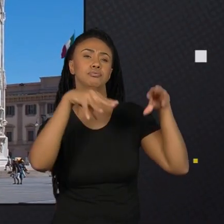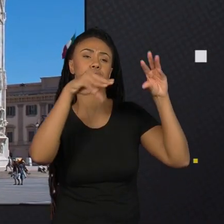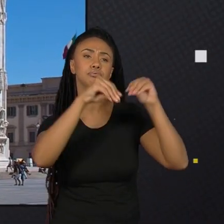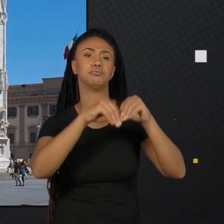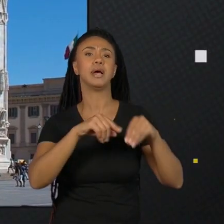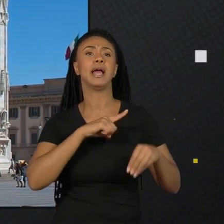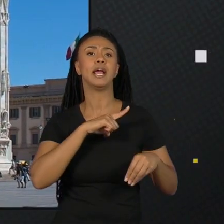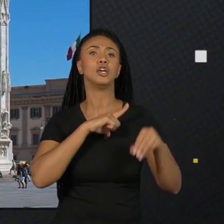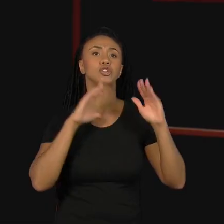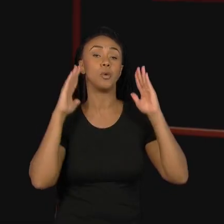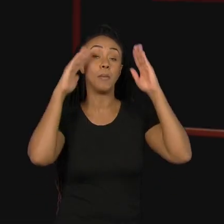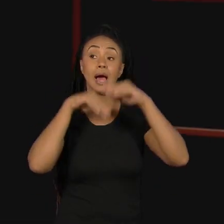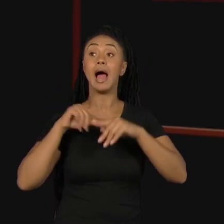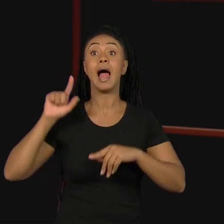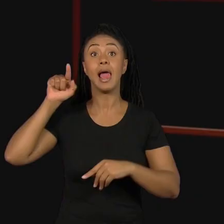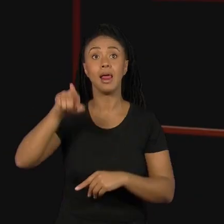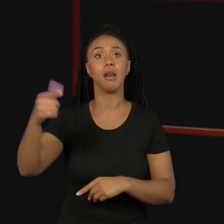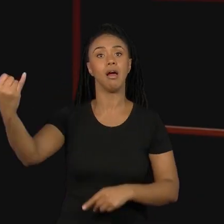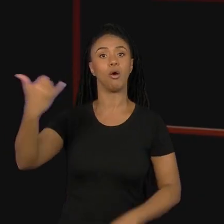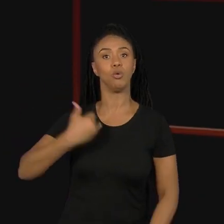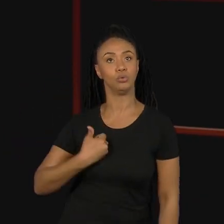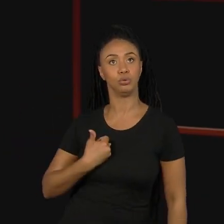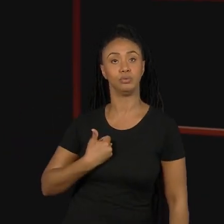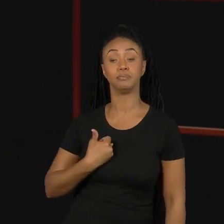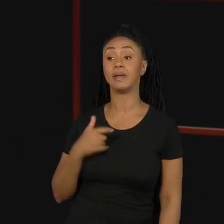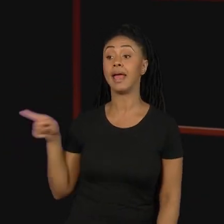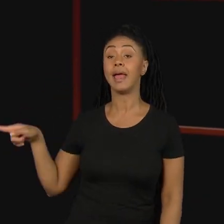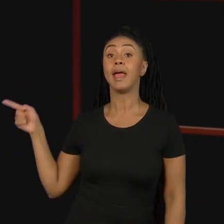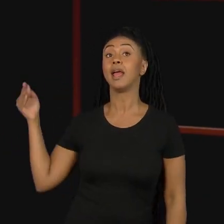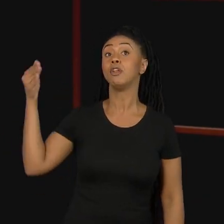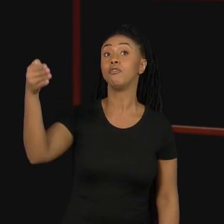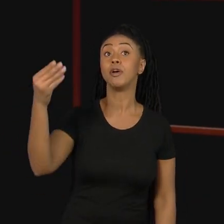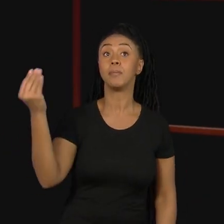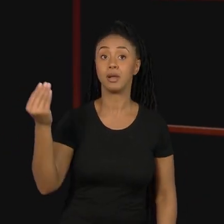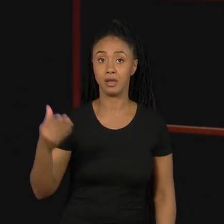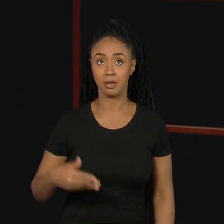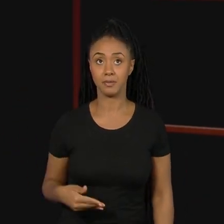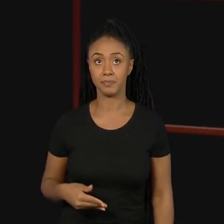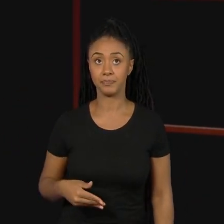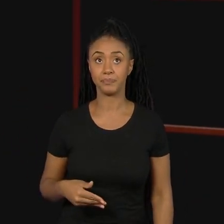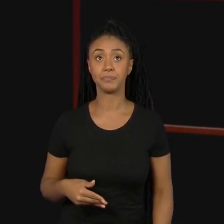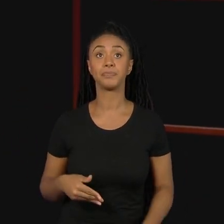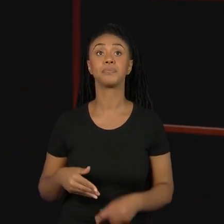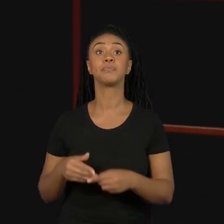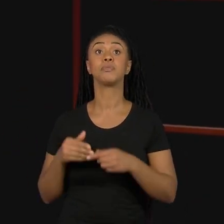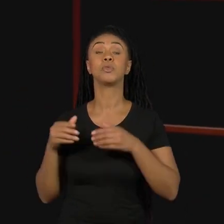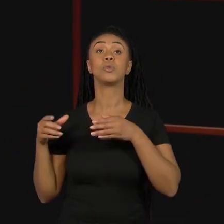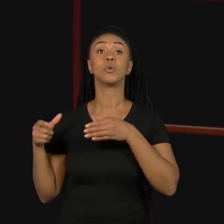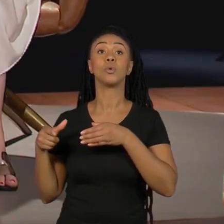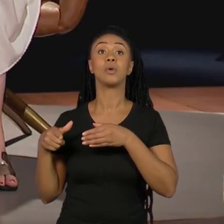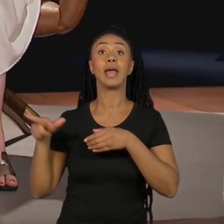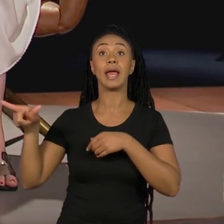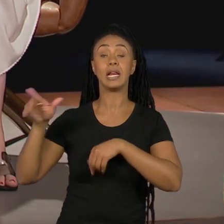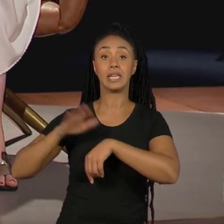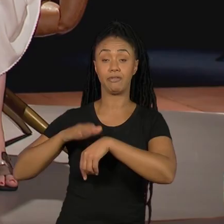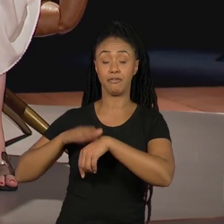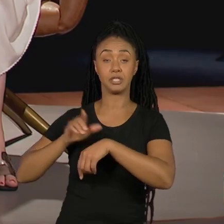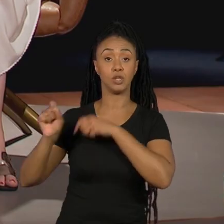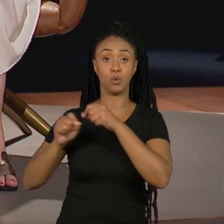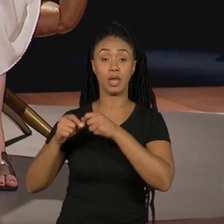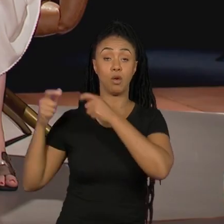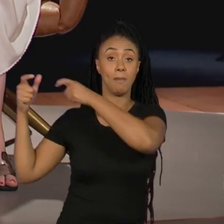o motivo da viagem. Ele tinha ido lá para me contratar para ser o capitão da nave espacial que ele estava construindo. Muito